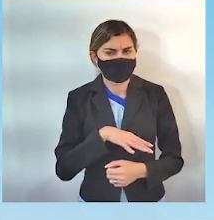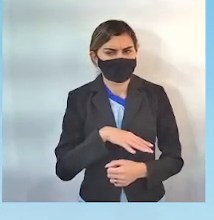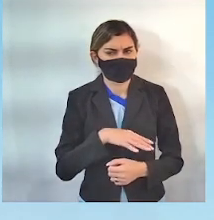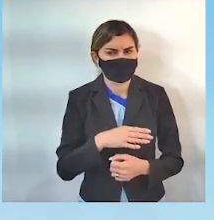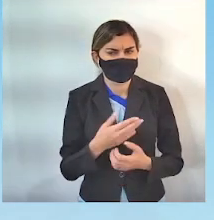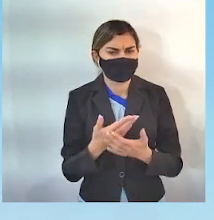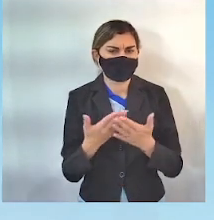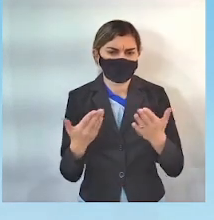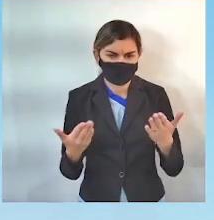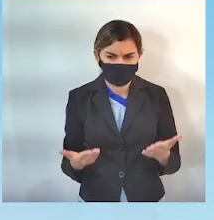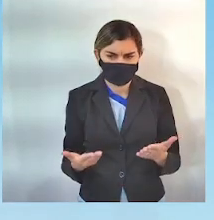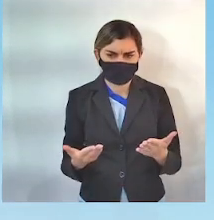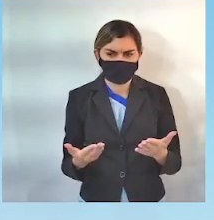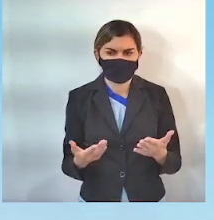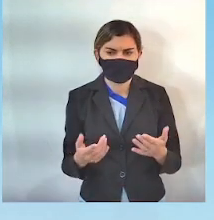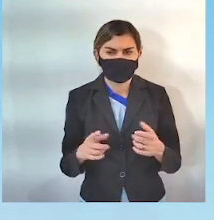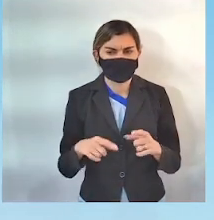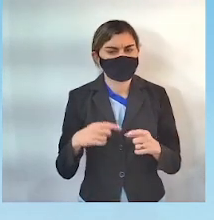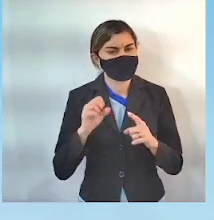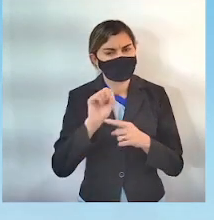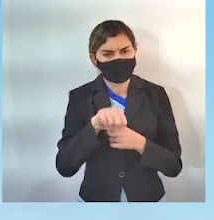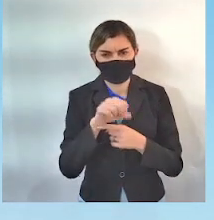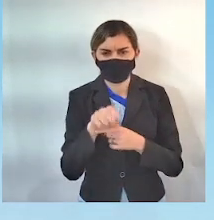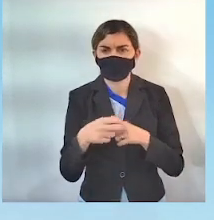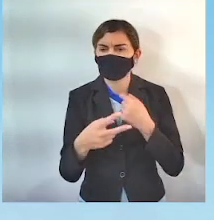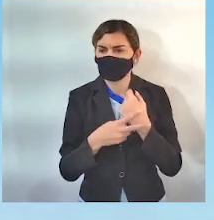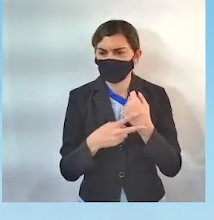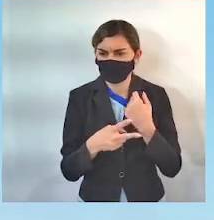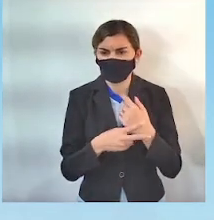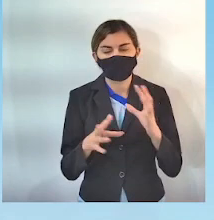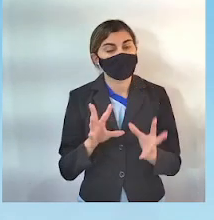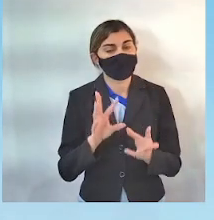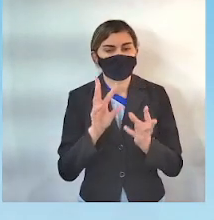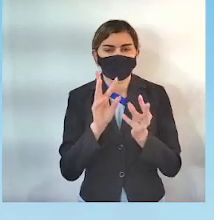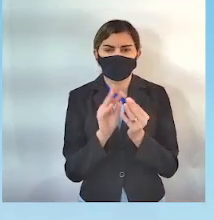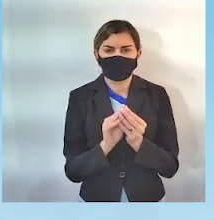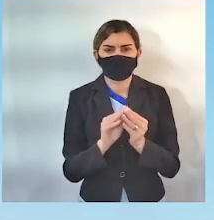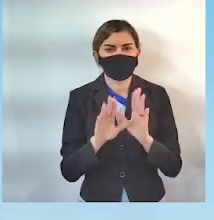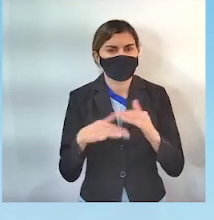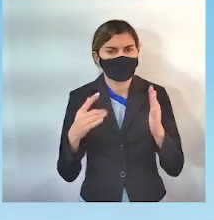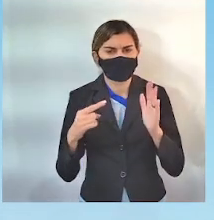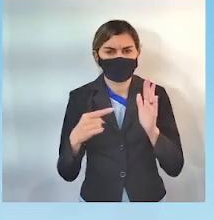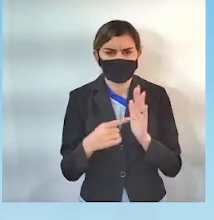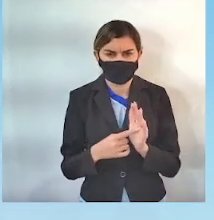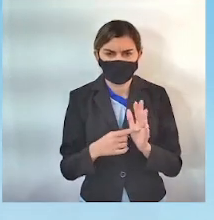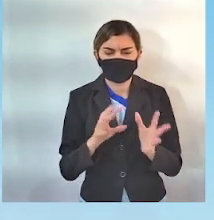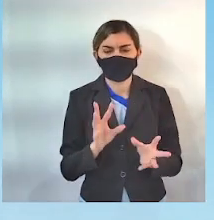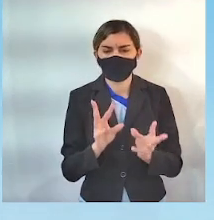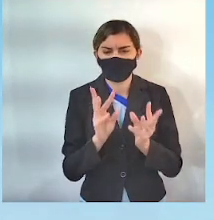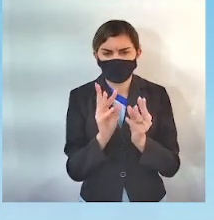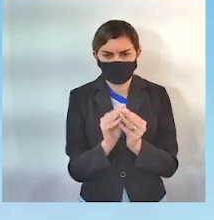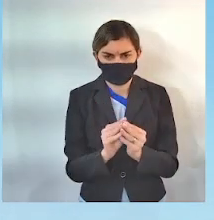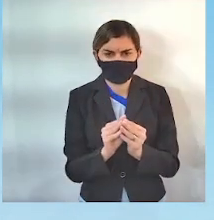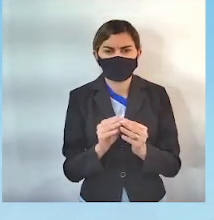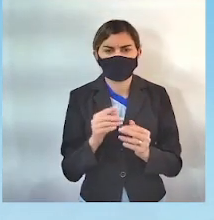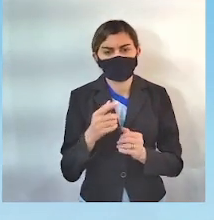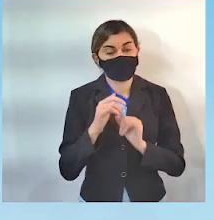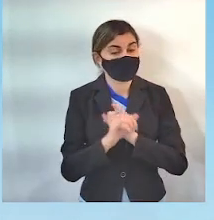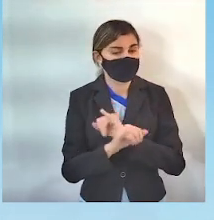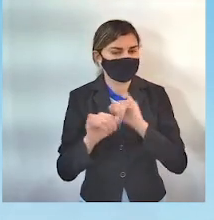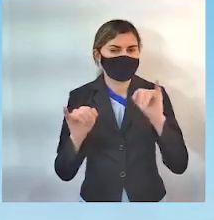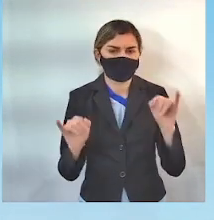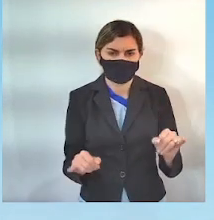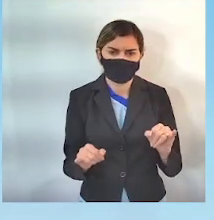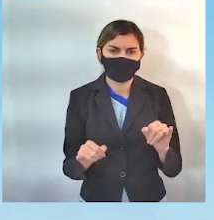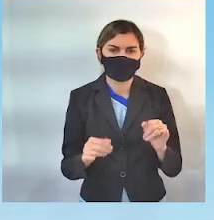transitividade verbal, certo? Sujeito, verbo, complemento. Então, o objeto ele completa ali a informação